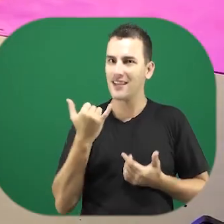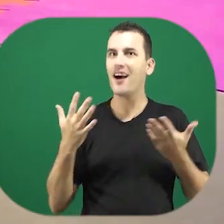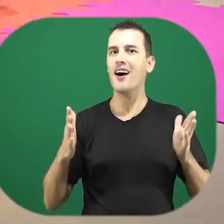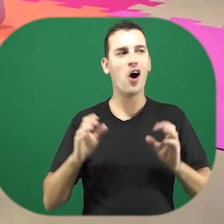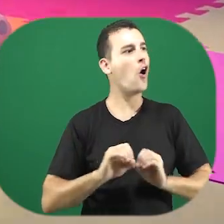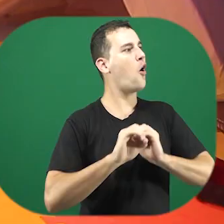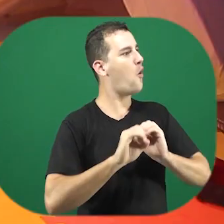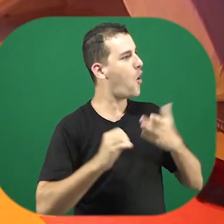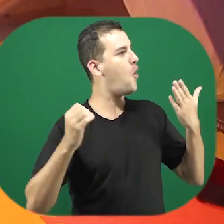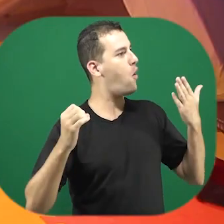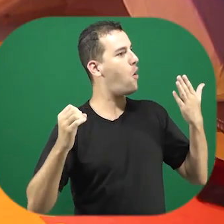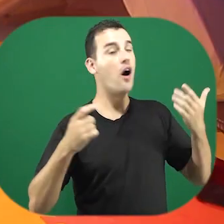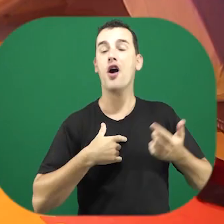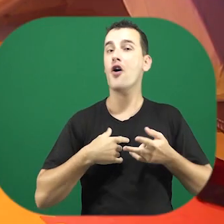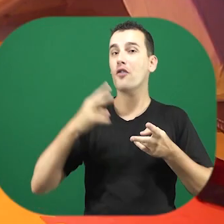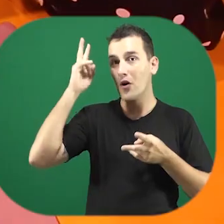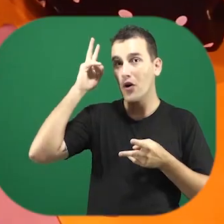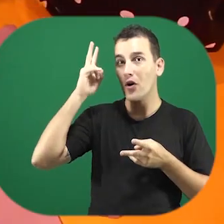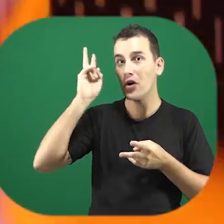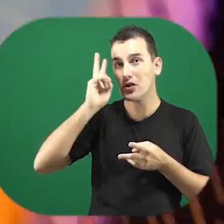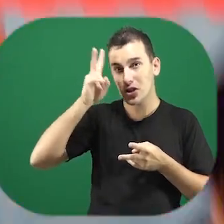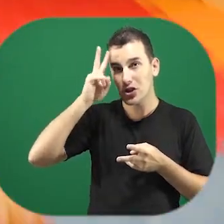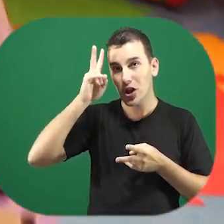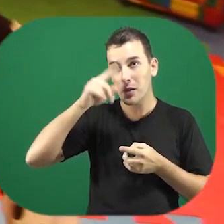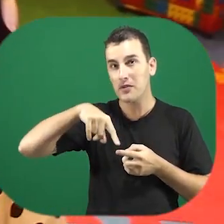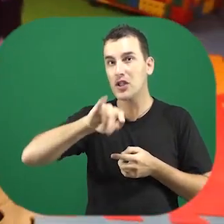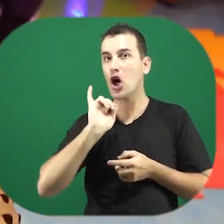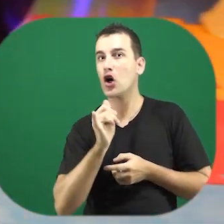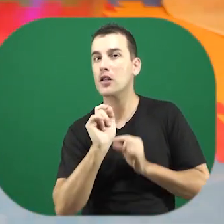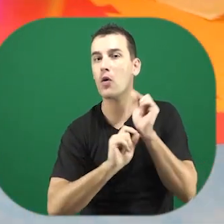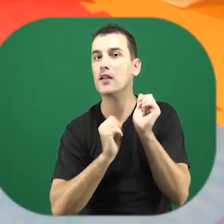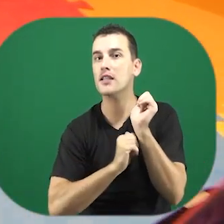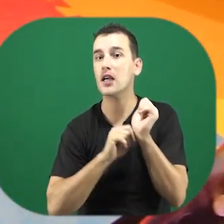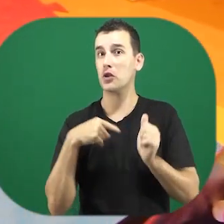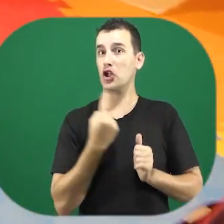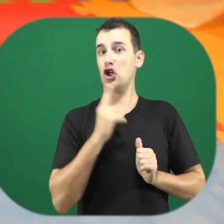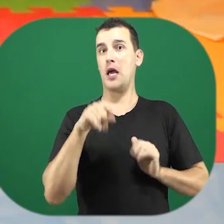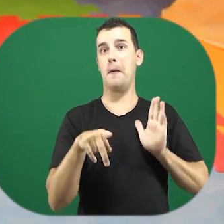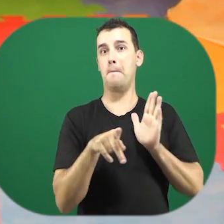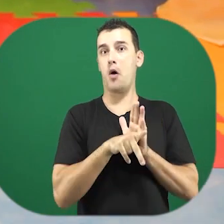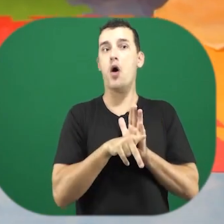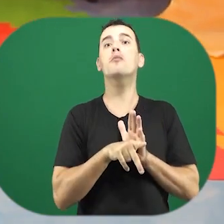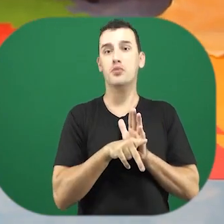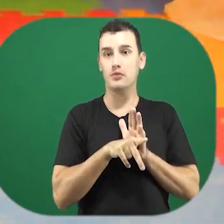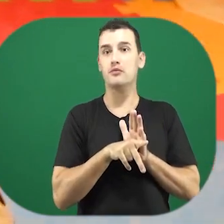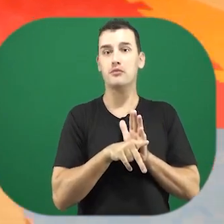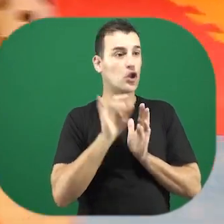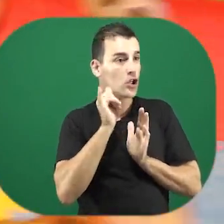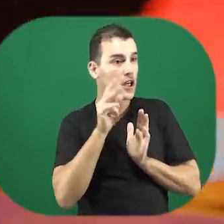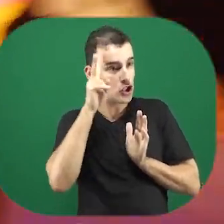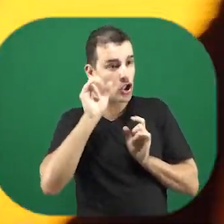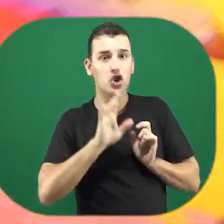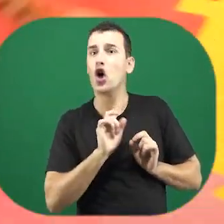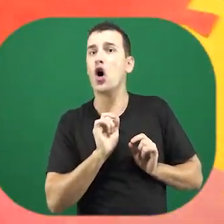importantes! Eu vou contar um segredo pra vocês. Diga. Todos nós somos contadores de histórias. É só contar uma história. Todos